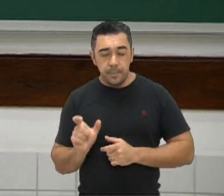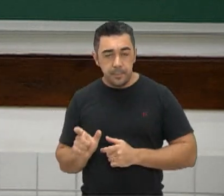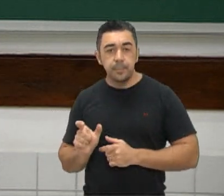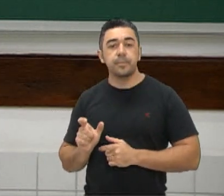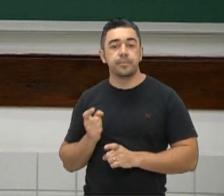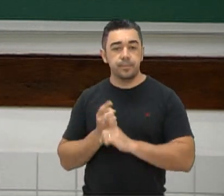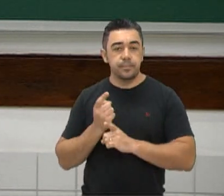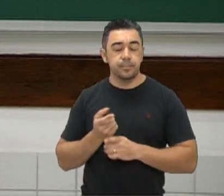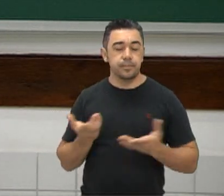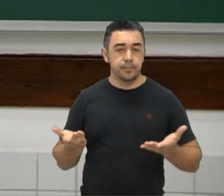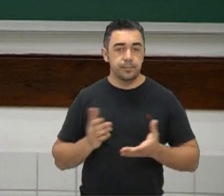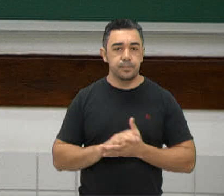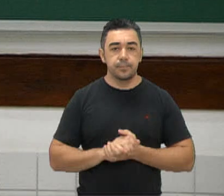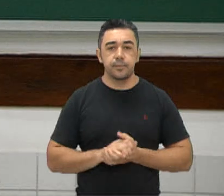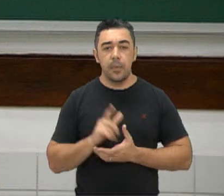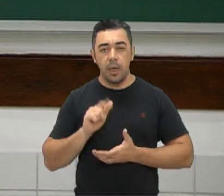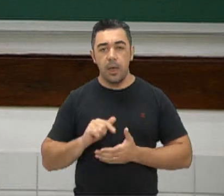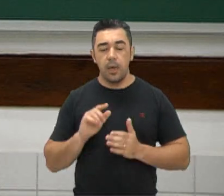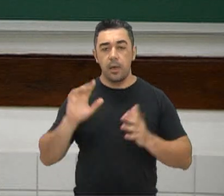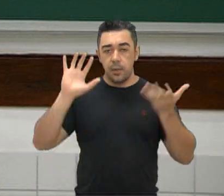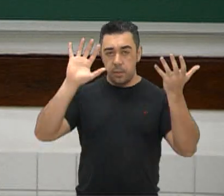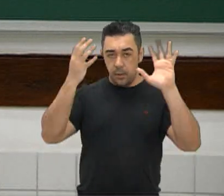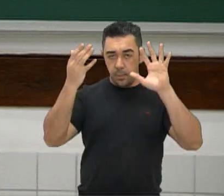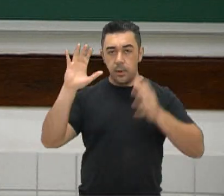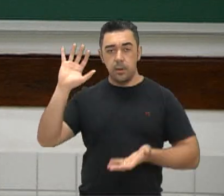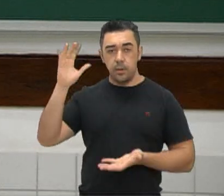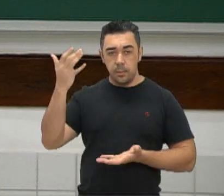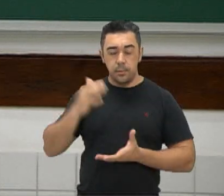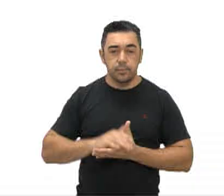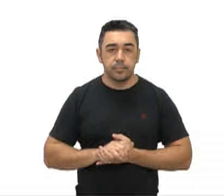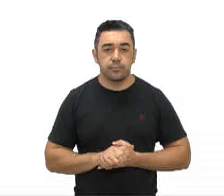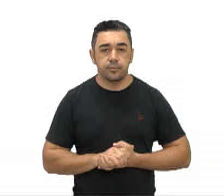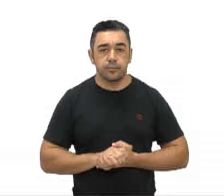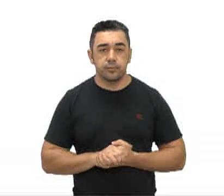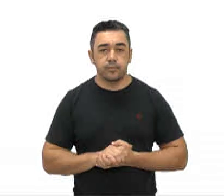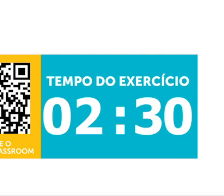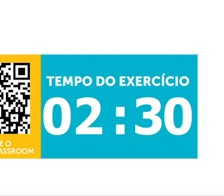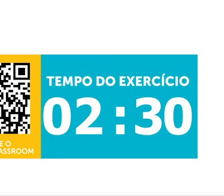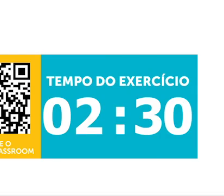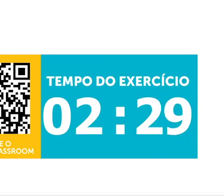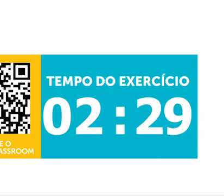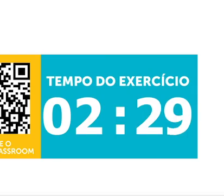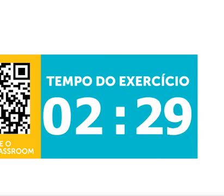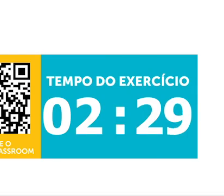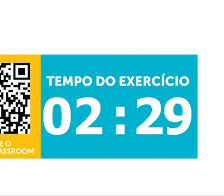vocês encontrem as expressões sobre tempo e clima.